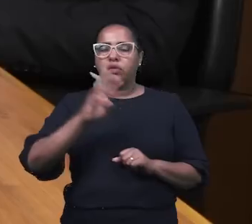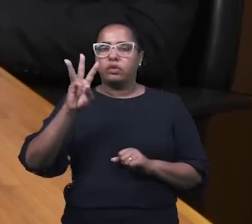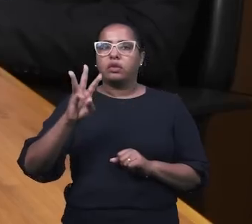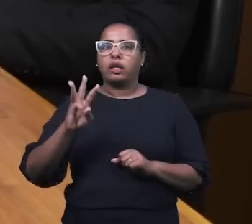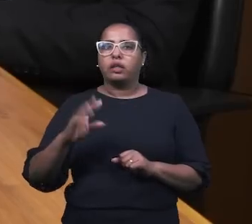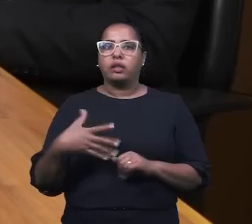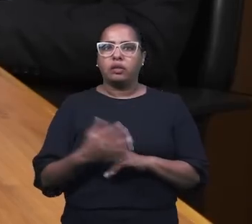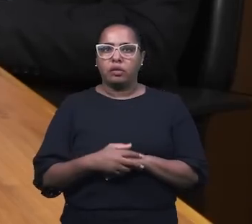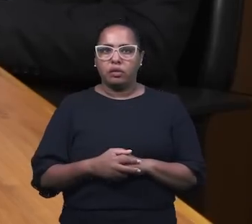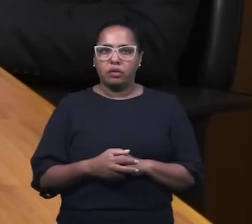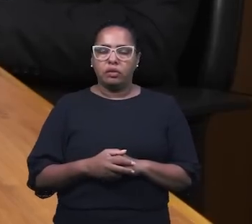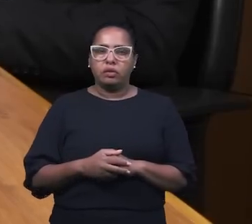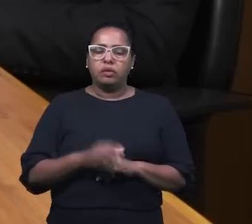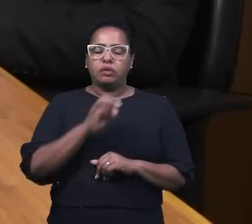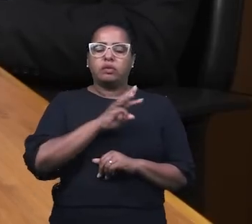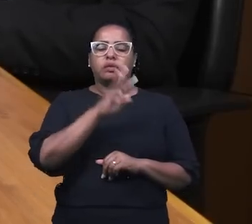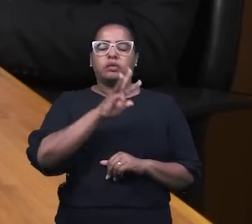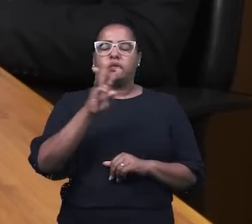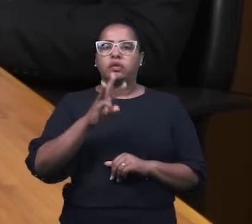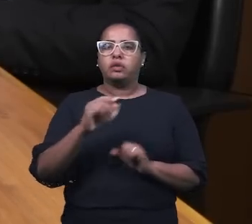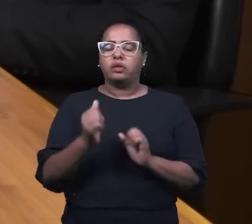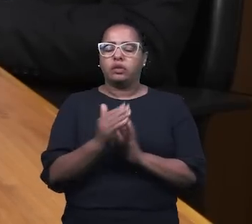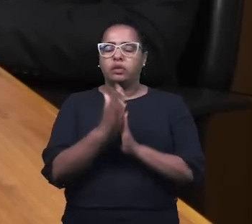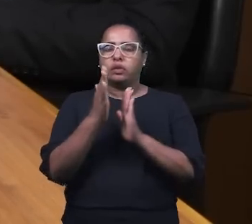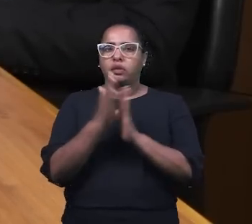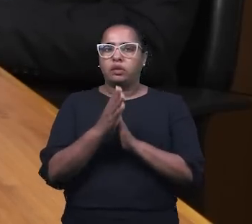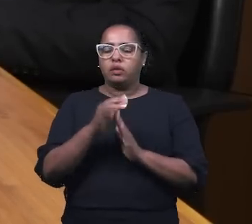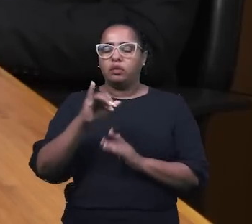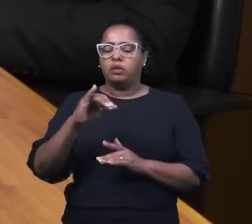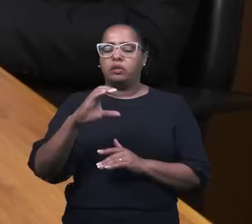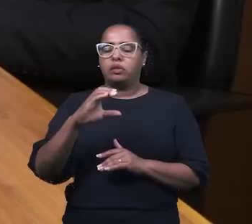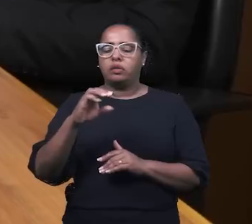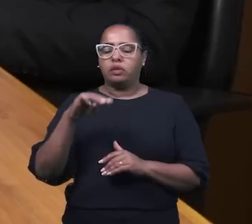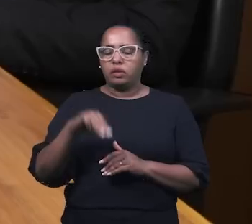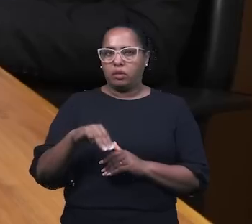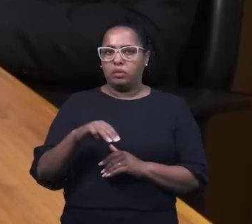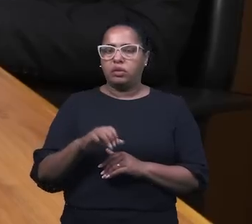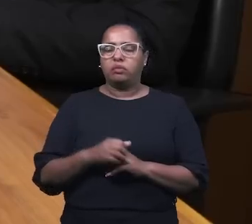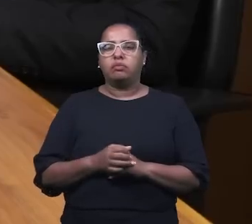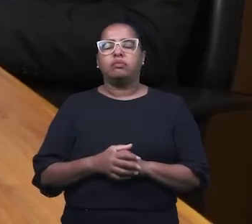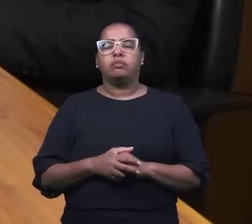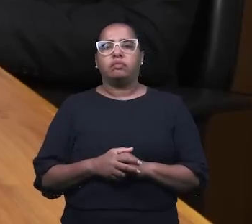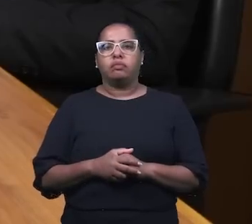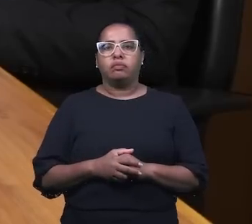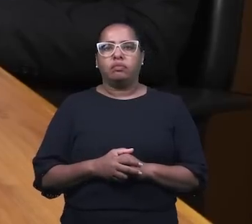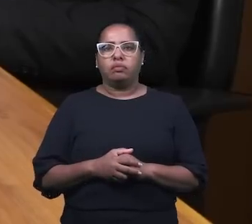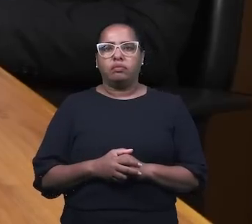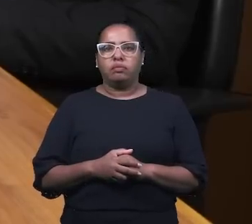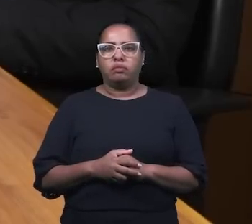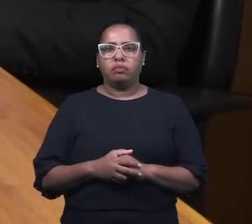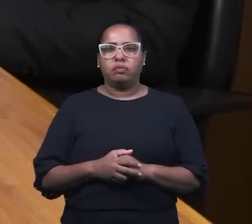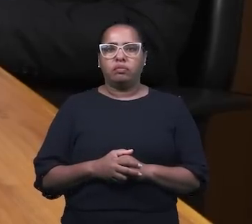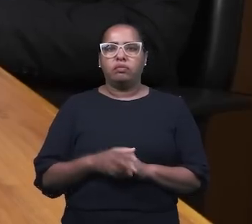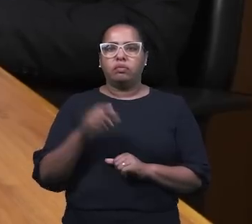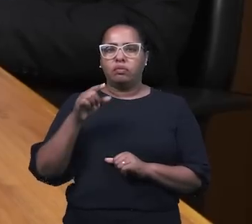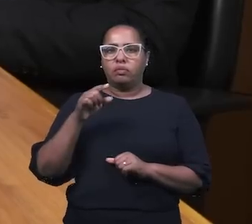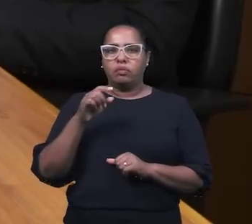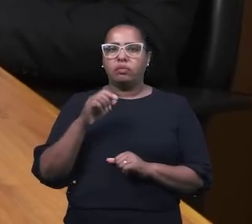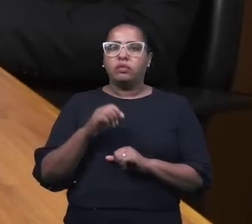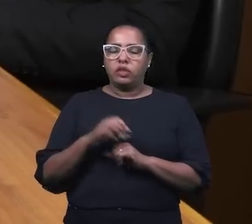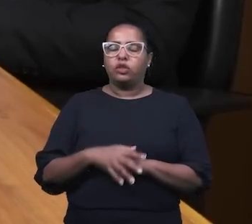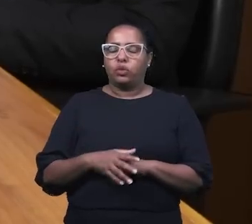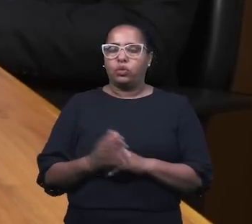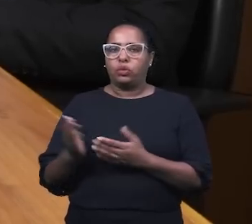que é? O site do Departamento de Louvor é Louvor ICM. Louvor ICM. É o nosso